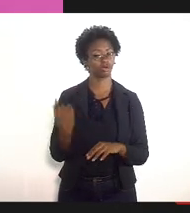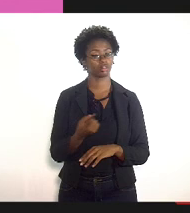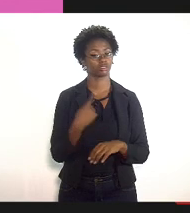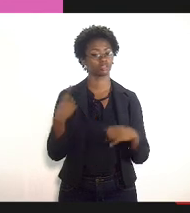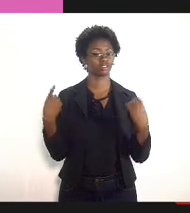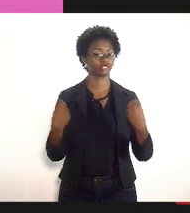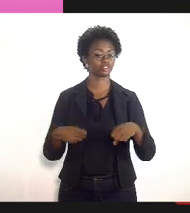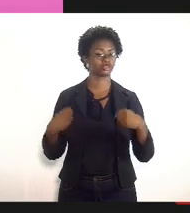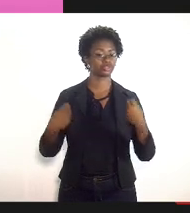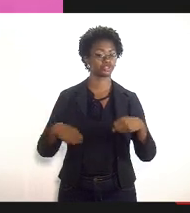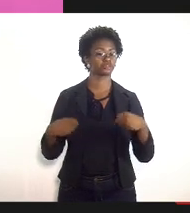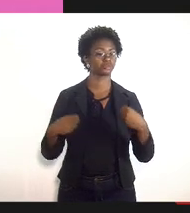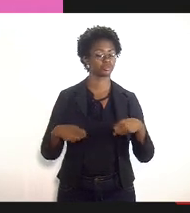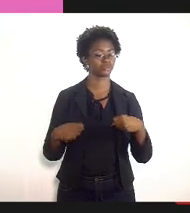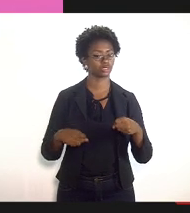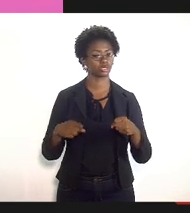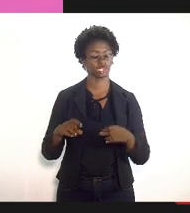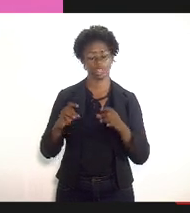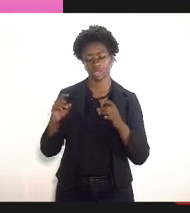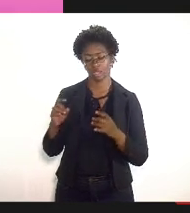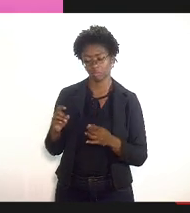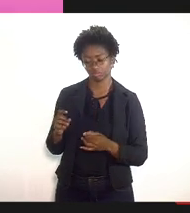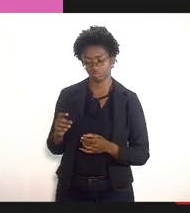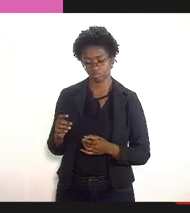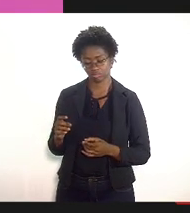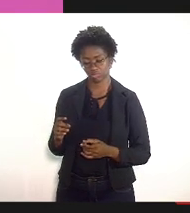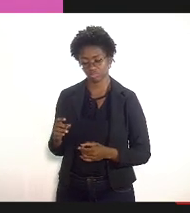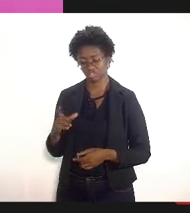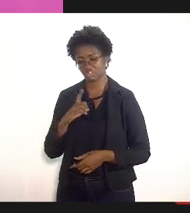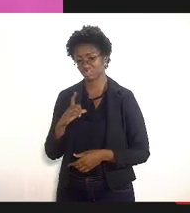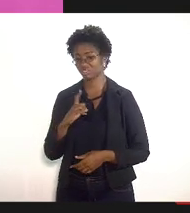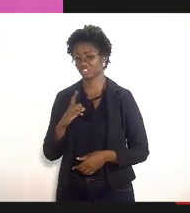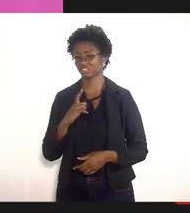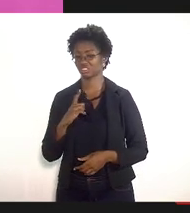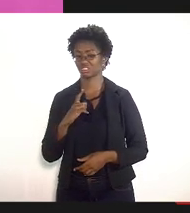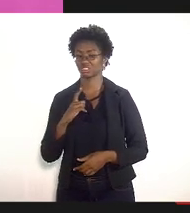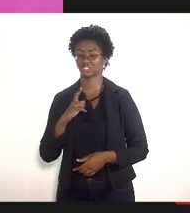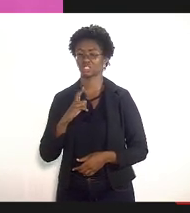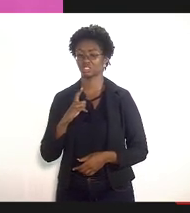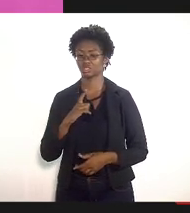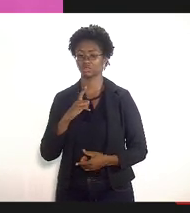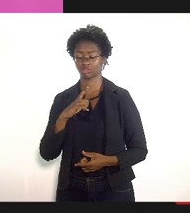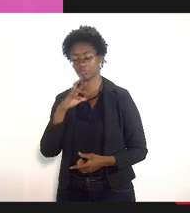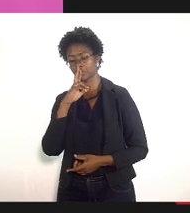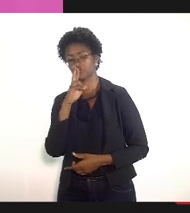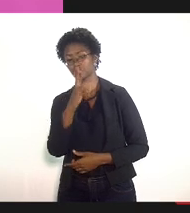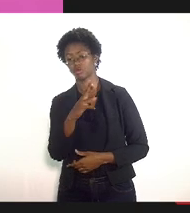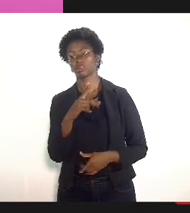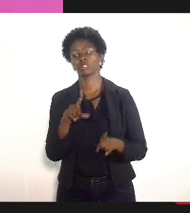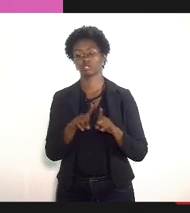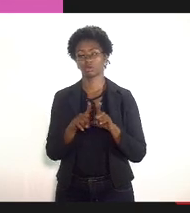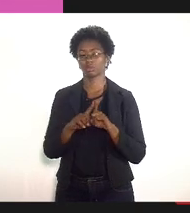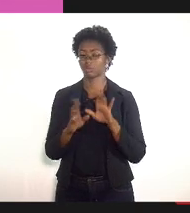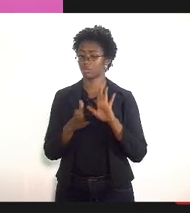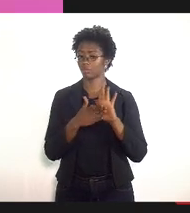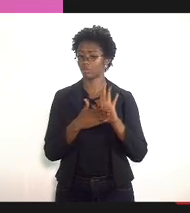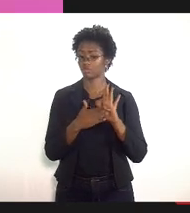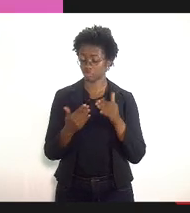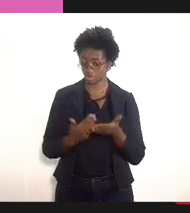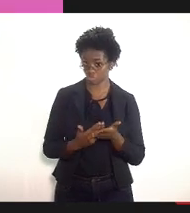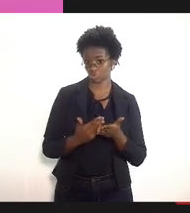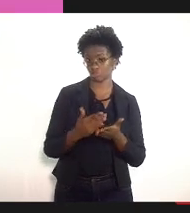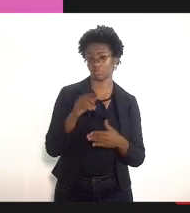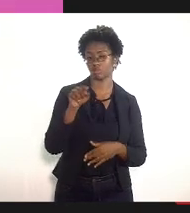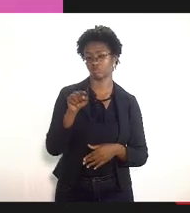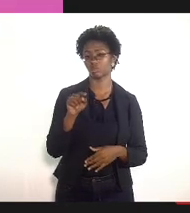precisa sair com um ponto de partida. Foi proposto aqui para esse ponto de partida,